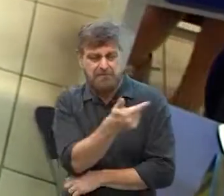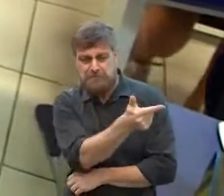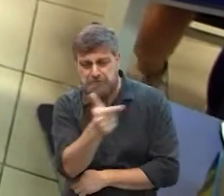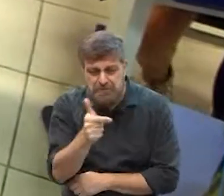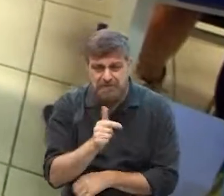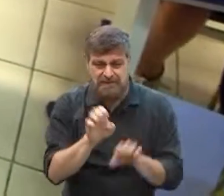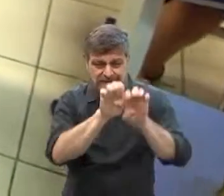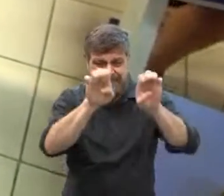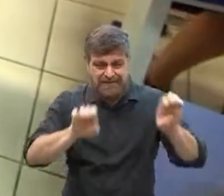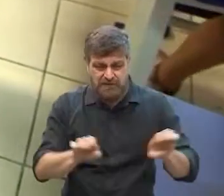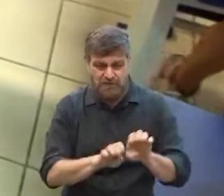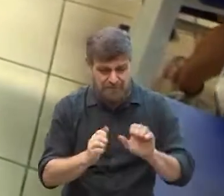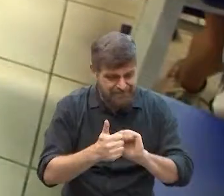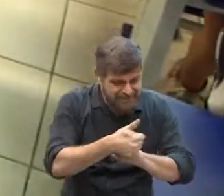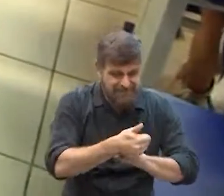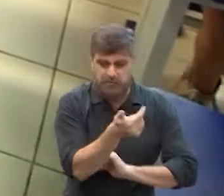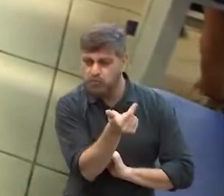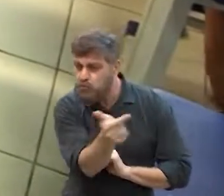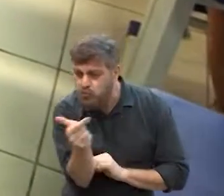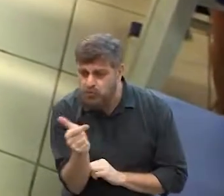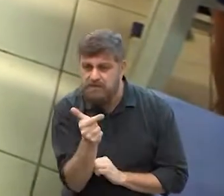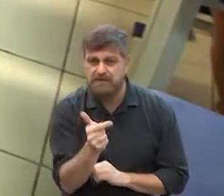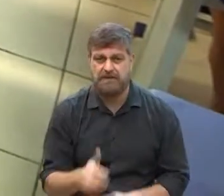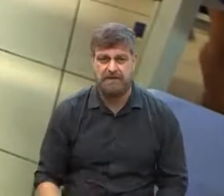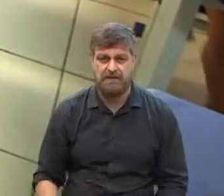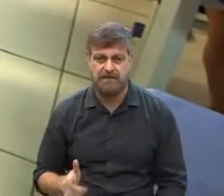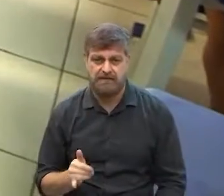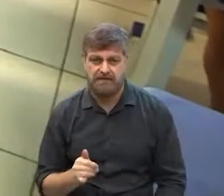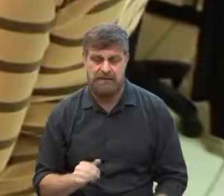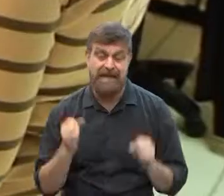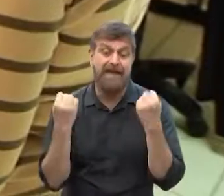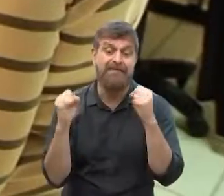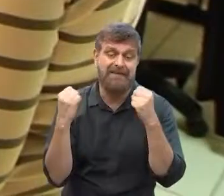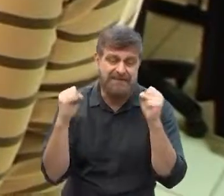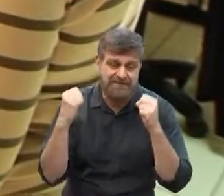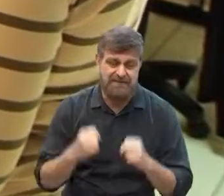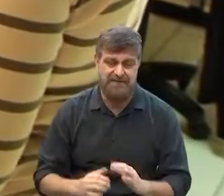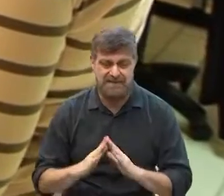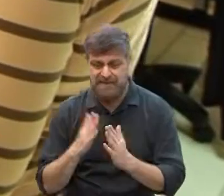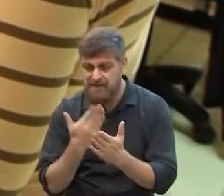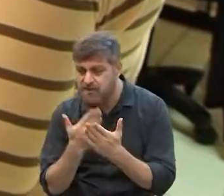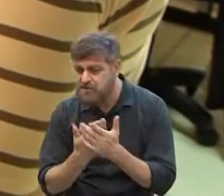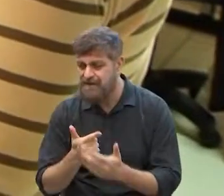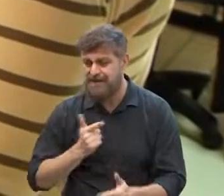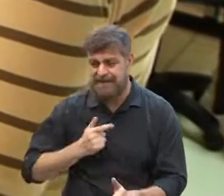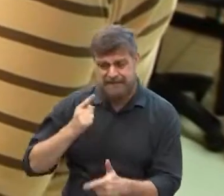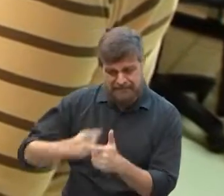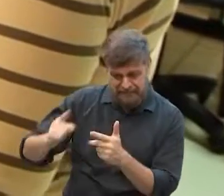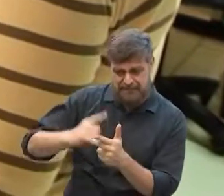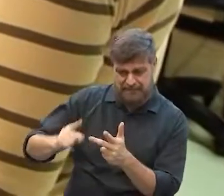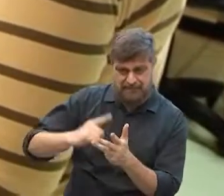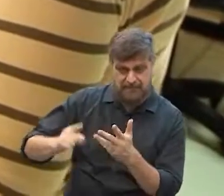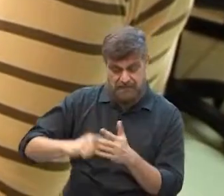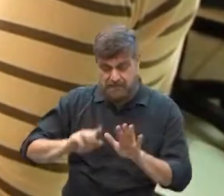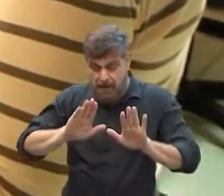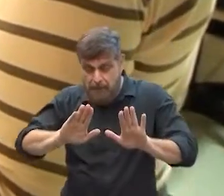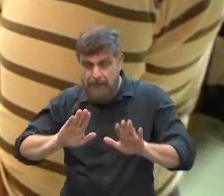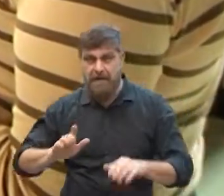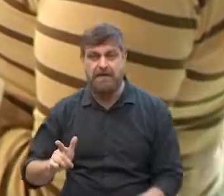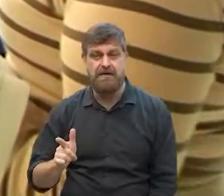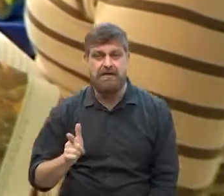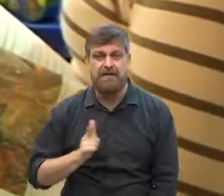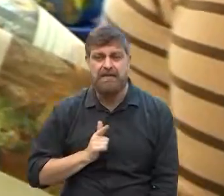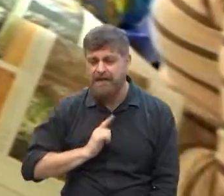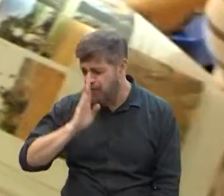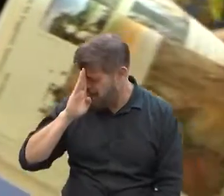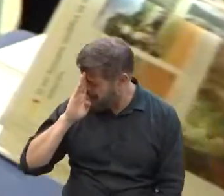de infraestrutura adequada para atividades como, por exemplo, de educação física em algumas escolas. Mas nós temos, o